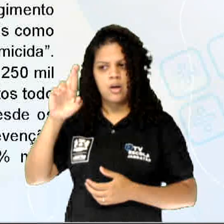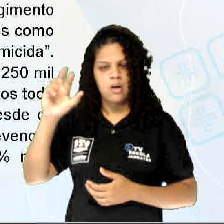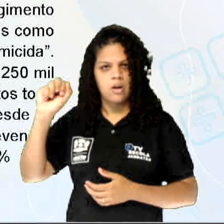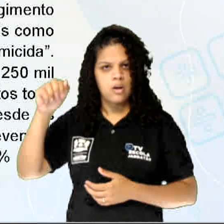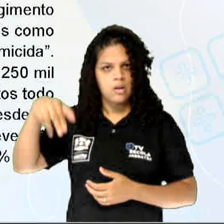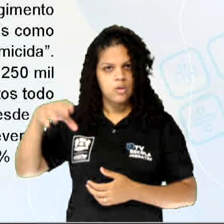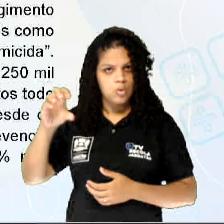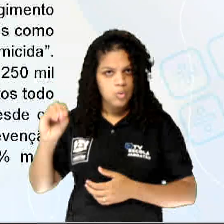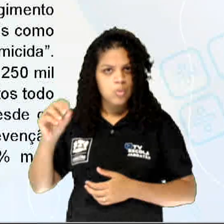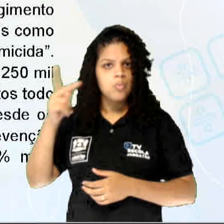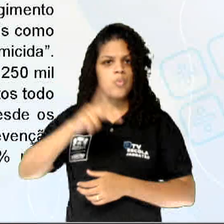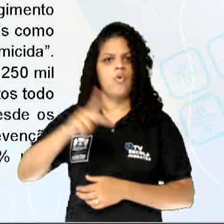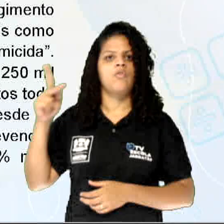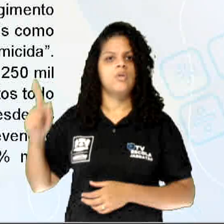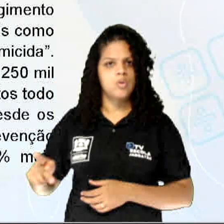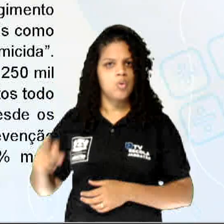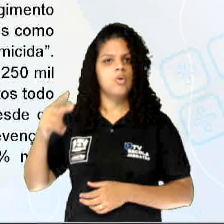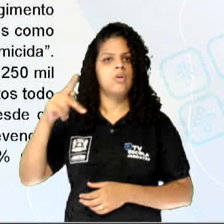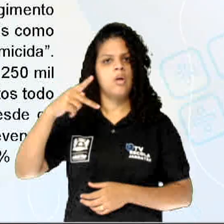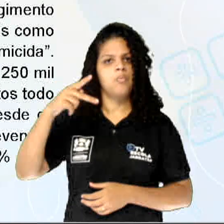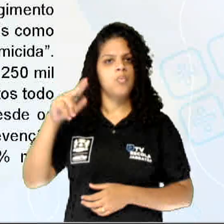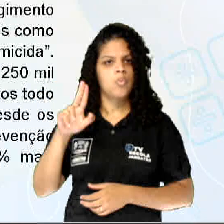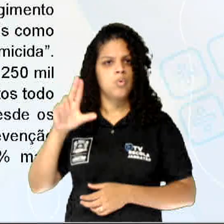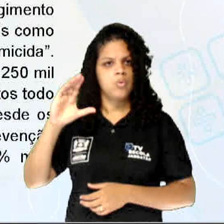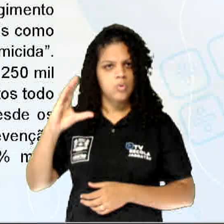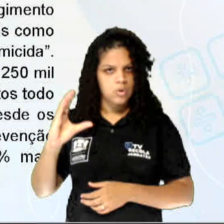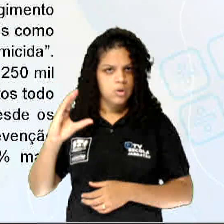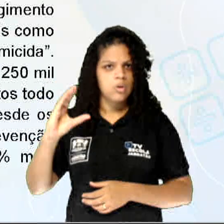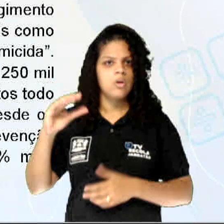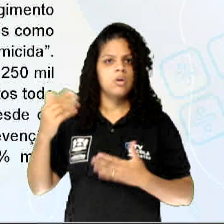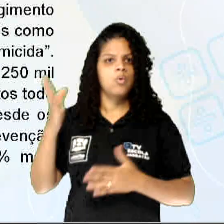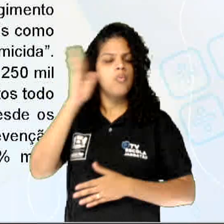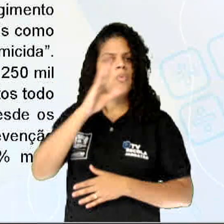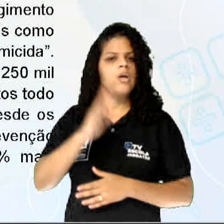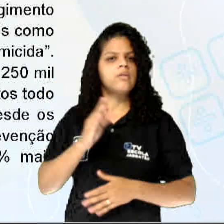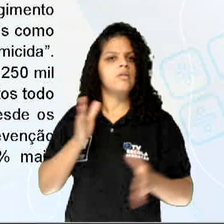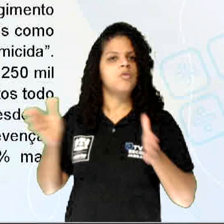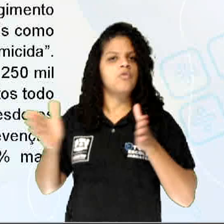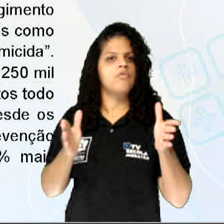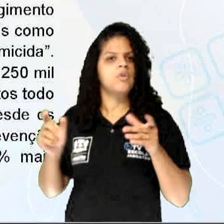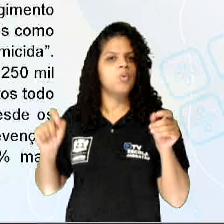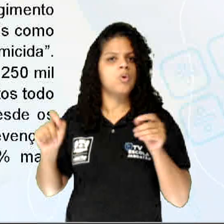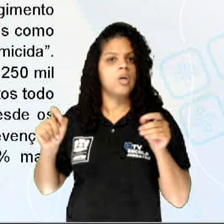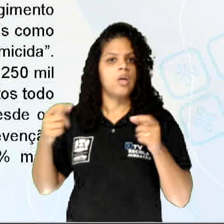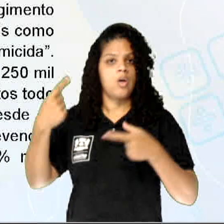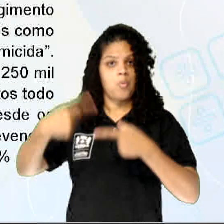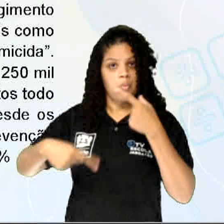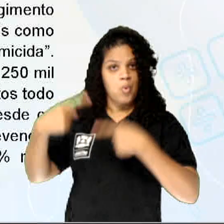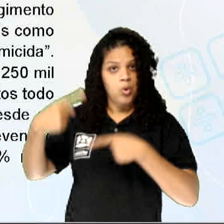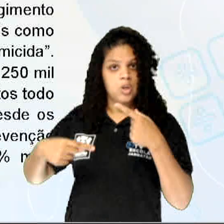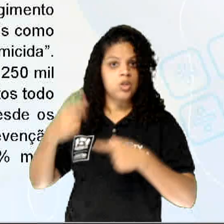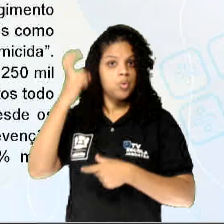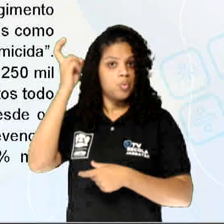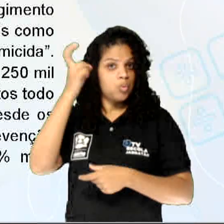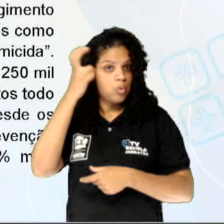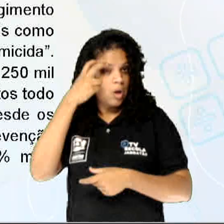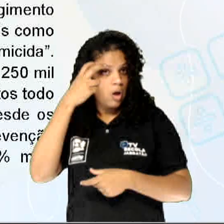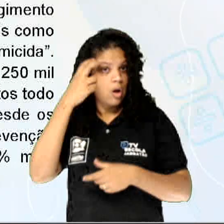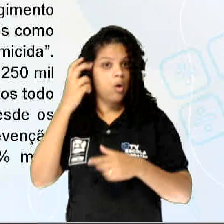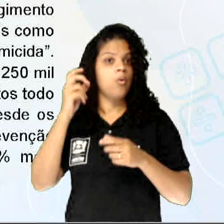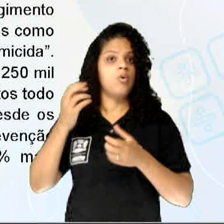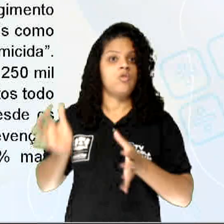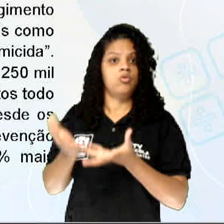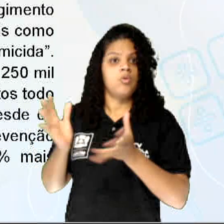o Brasil atravessa um momento em que o clima político, cultural e midiático estimula o punitivismo.